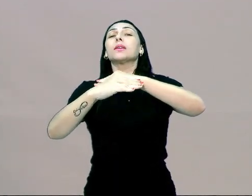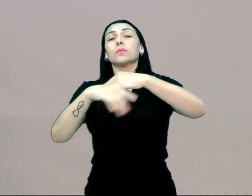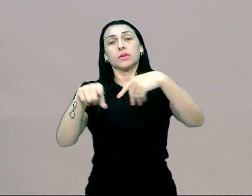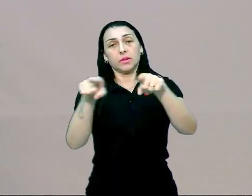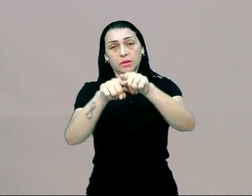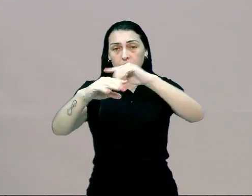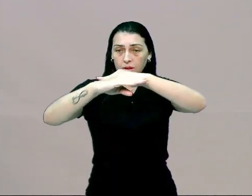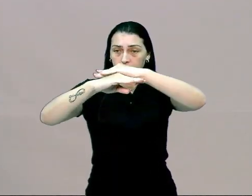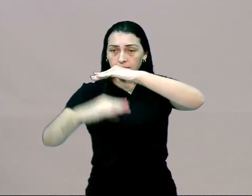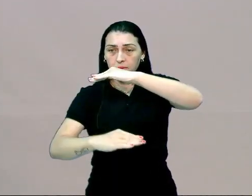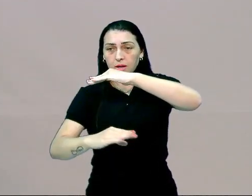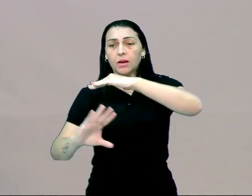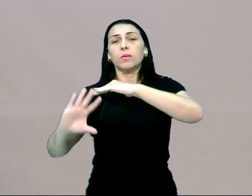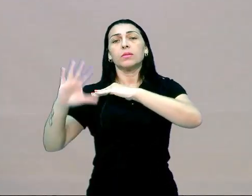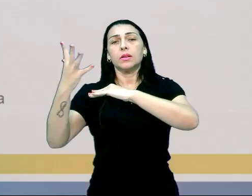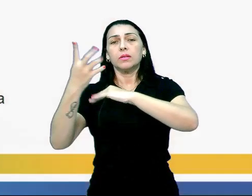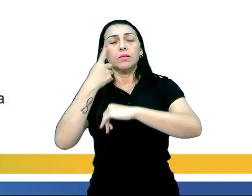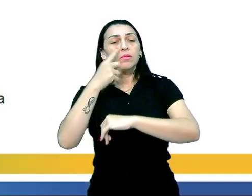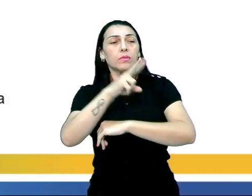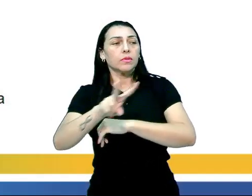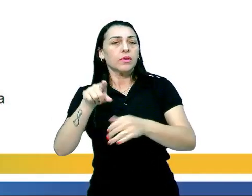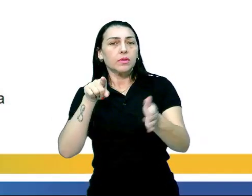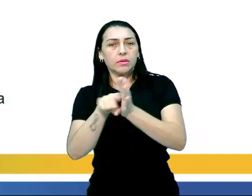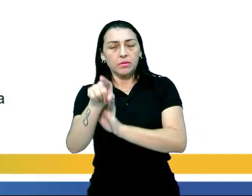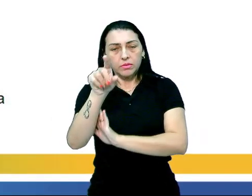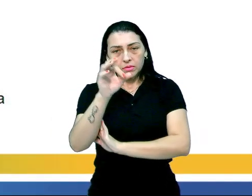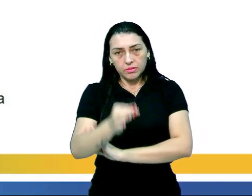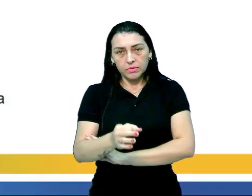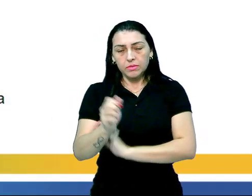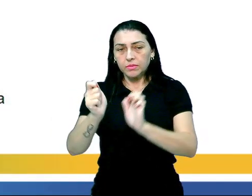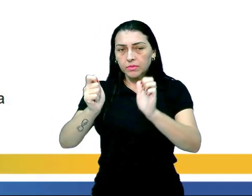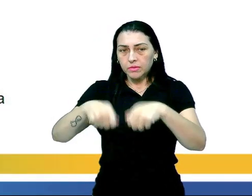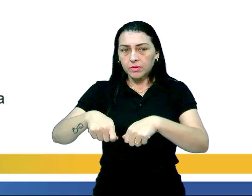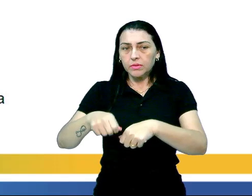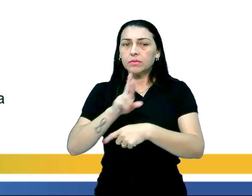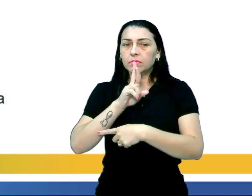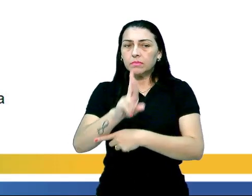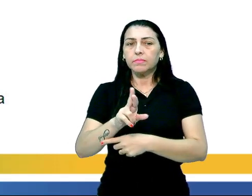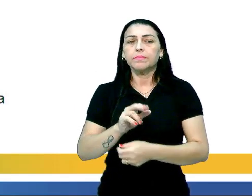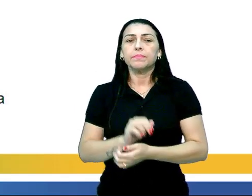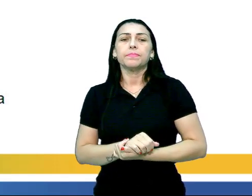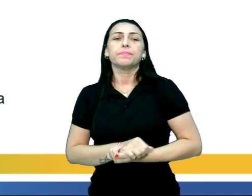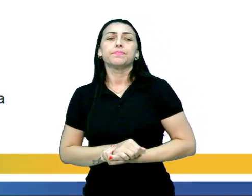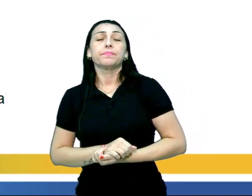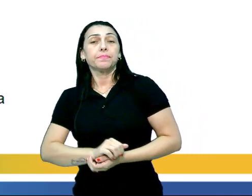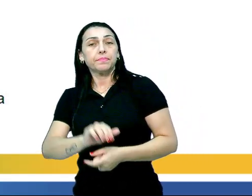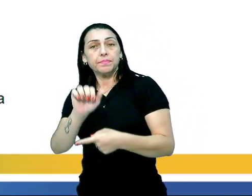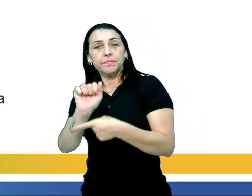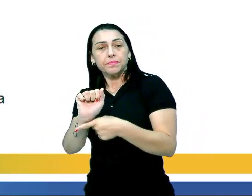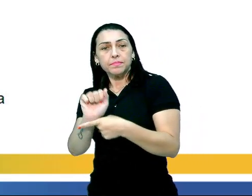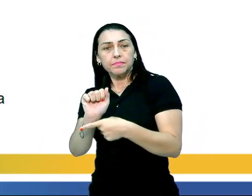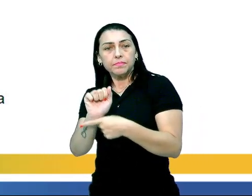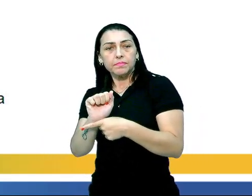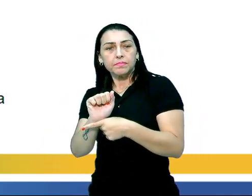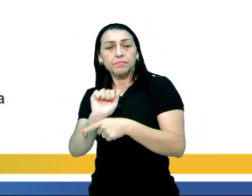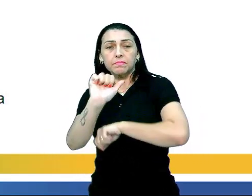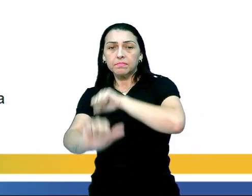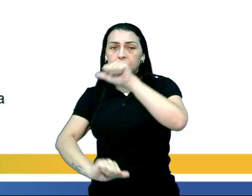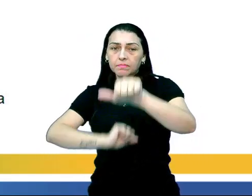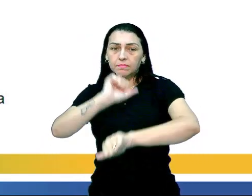é uma realidade. Vamos para o comando da questão e as possibilidades de resposta.